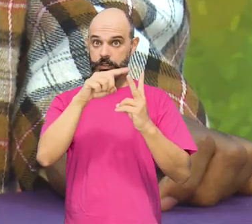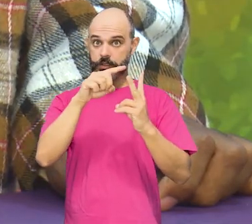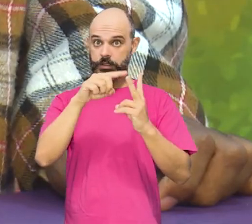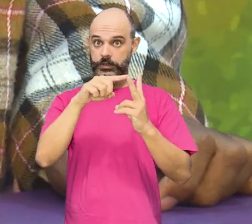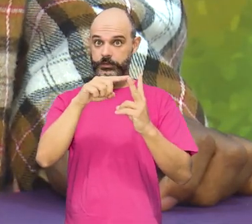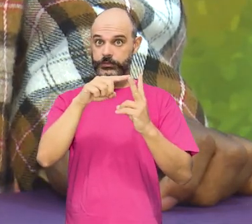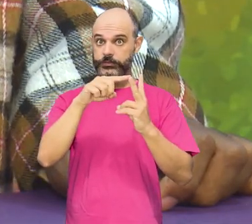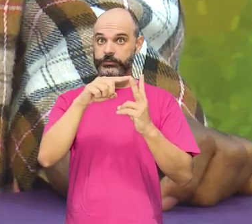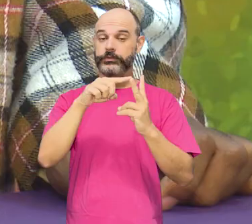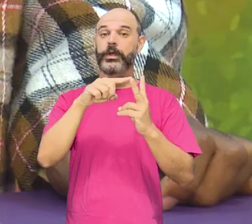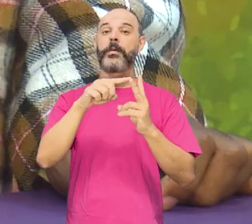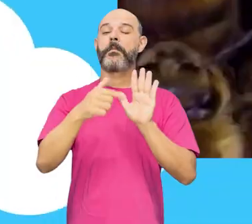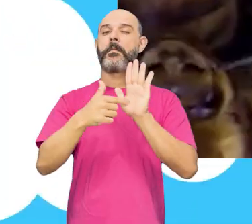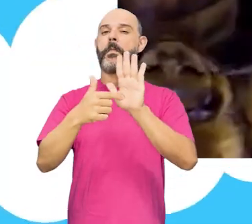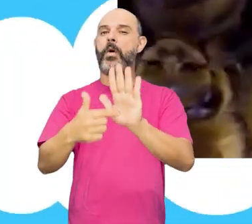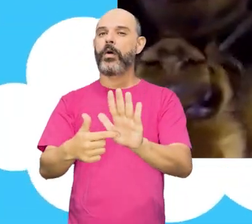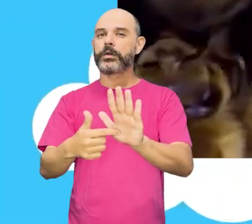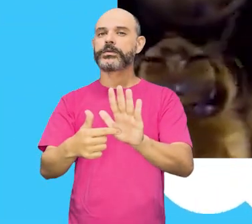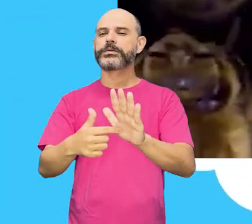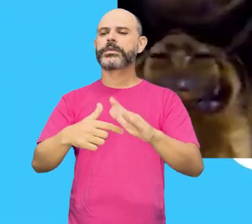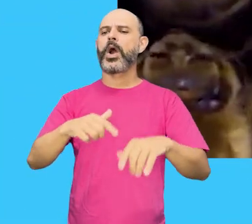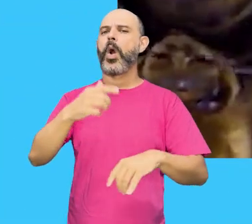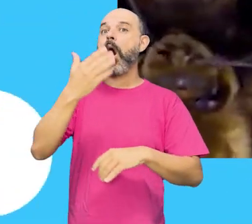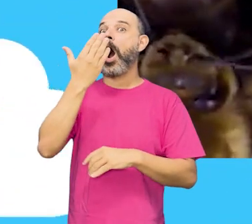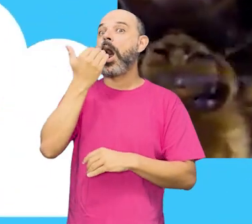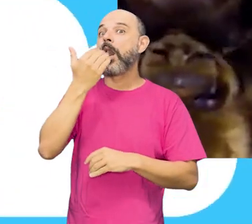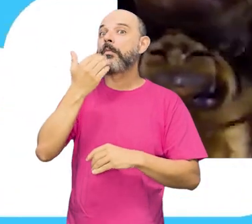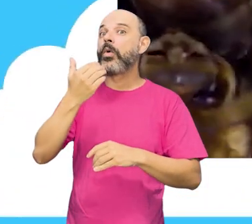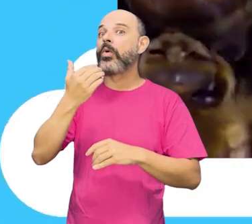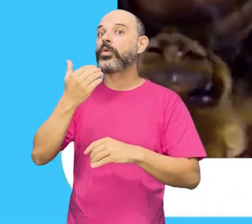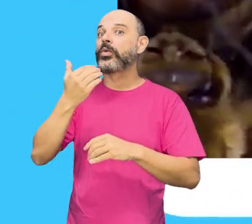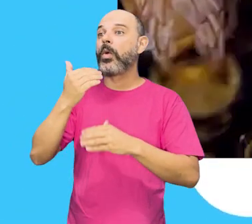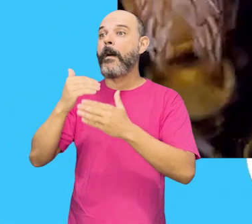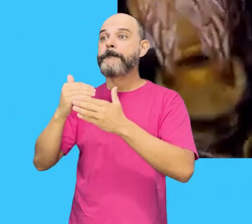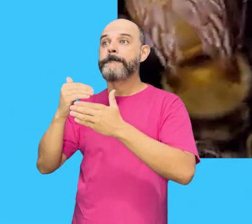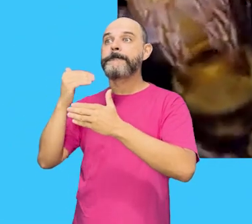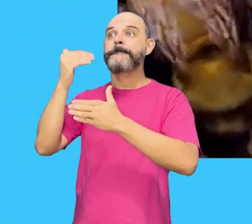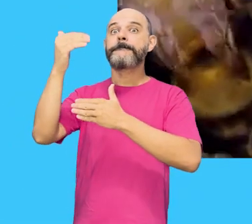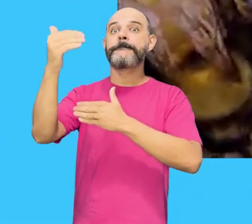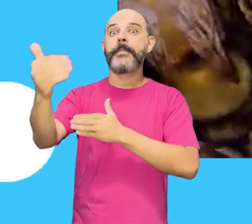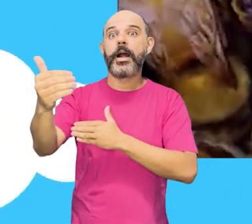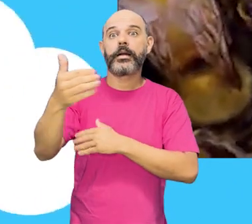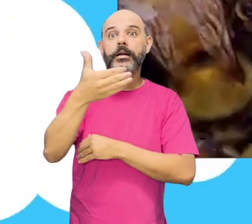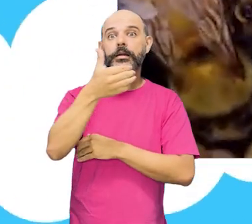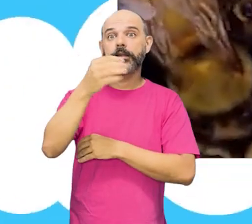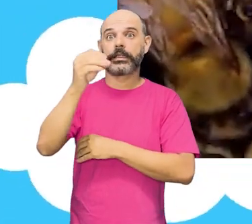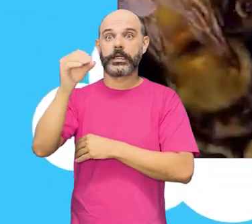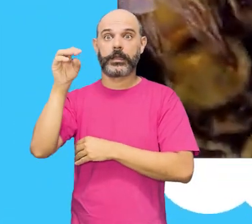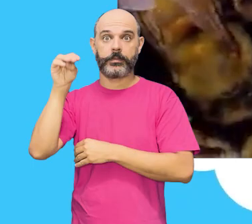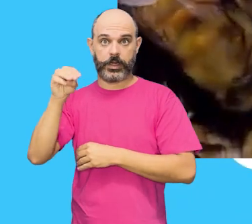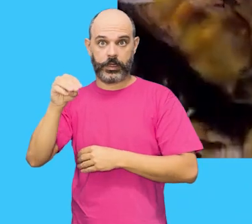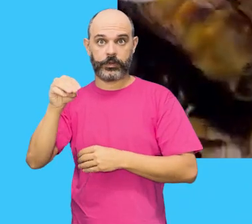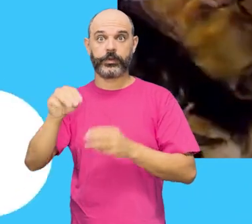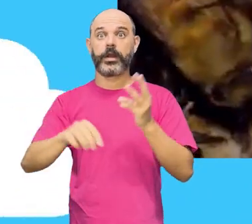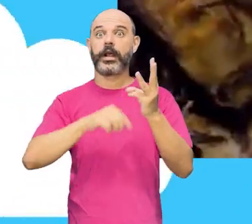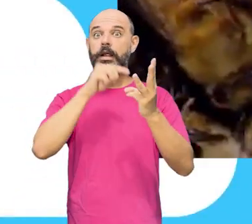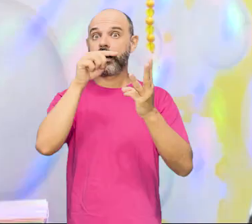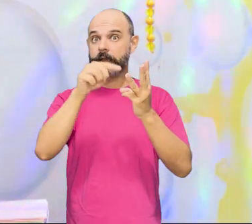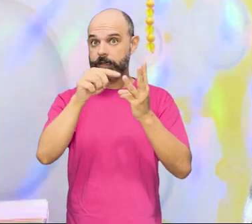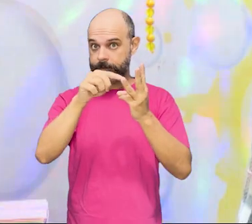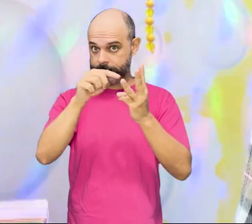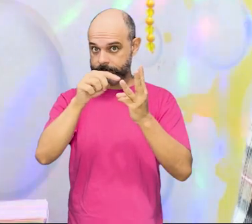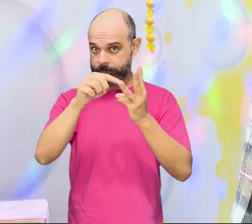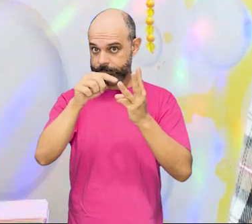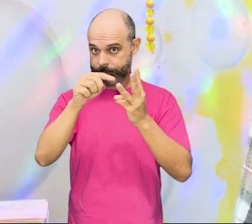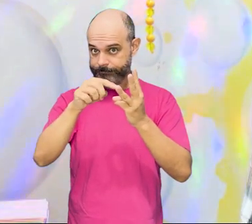famosas, a dança do requebrado, que mostra onde estão os alimentos a mais de 100 metros de distância.